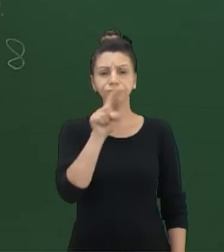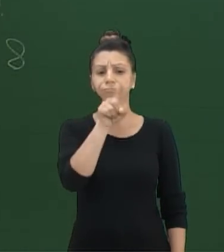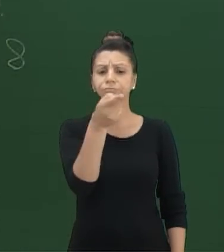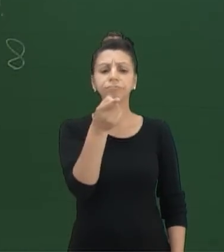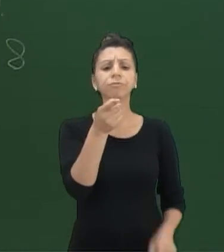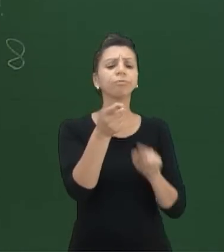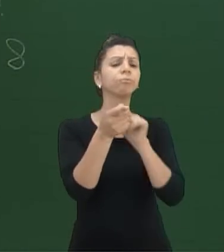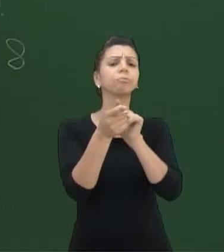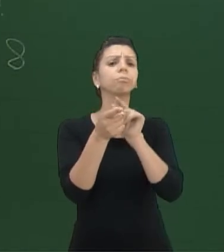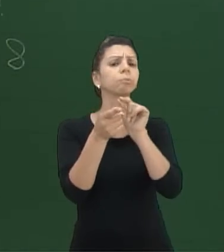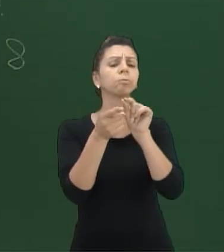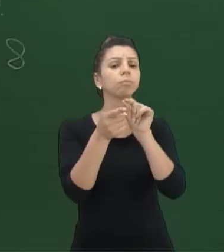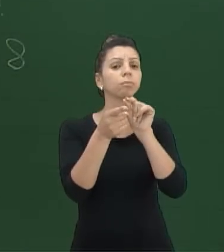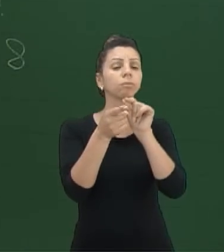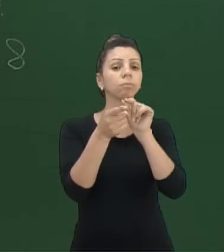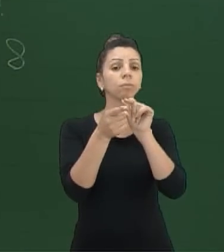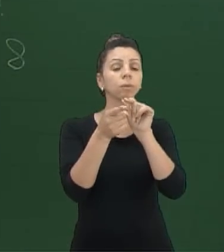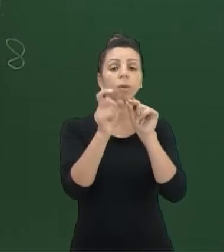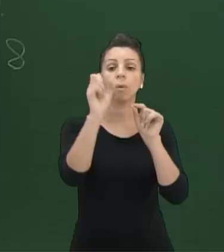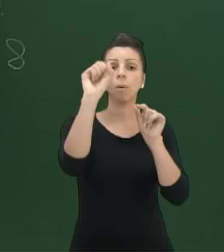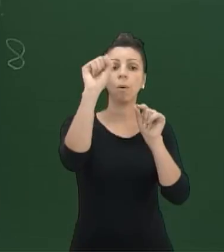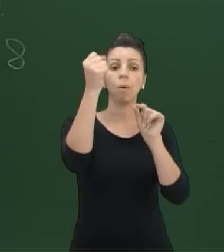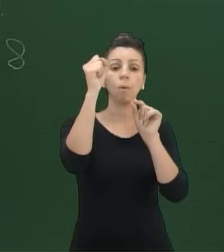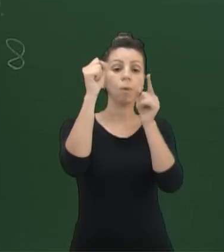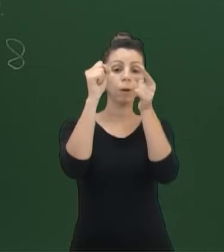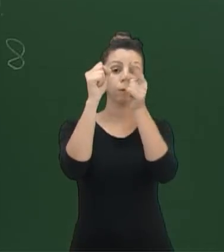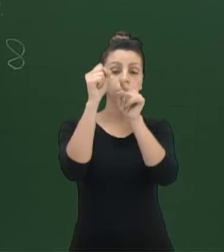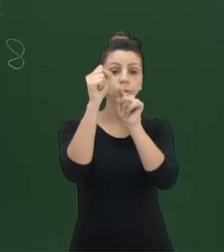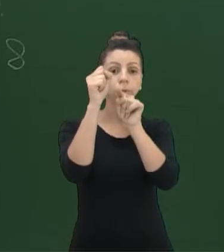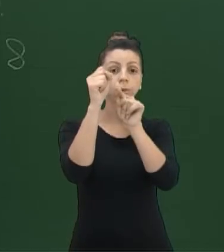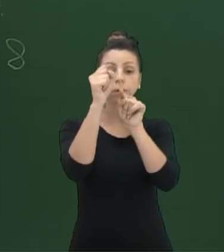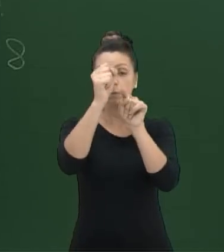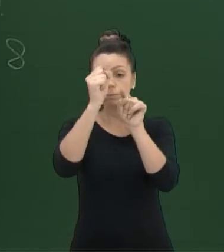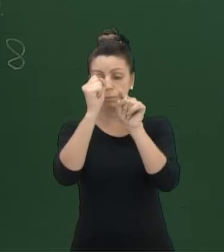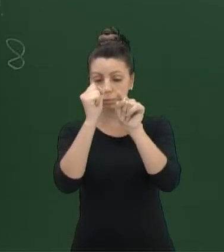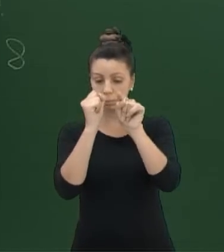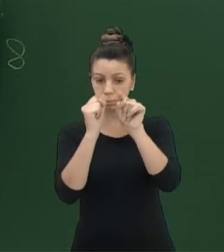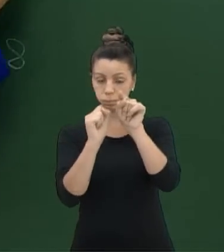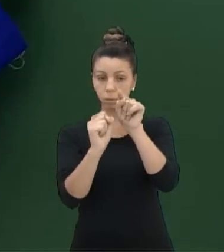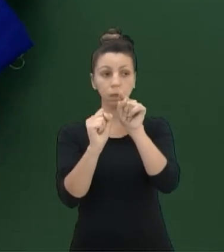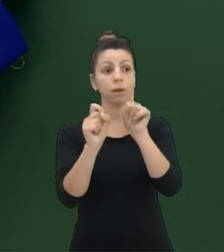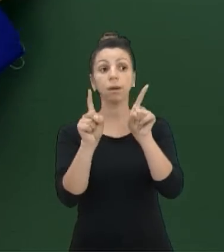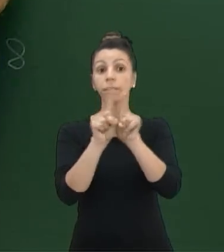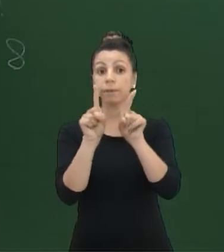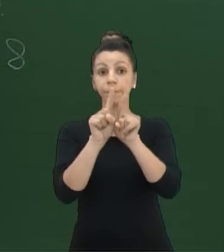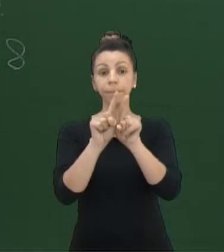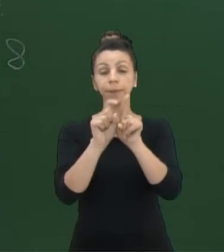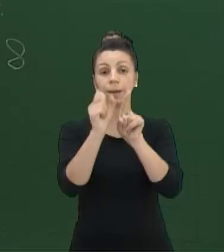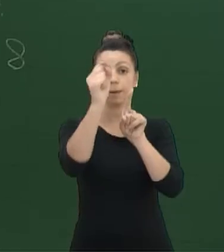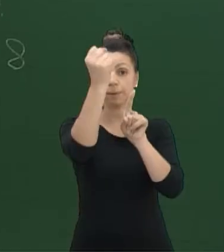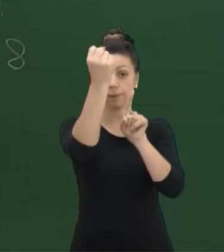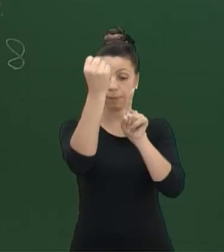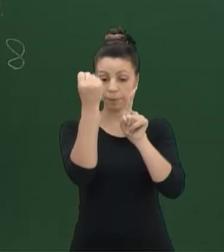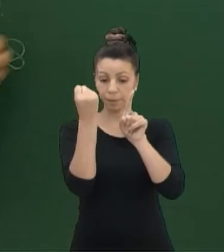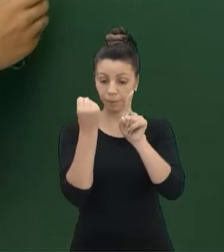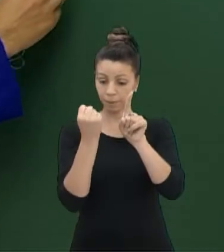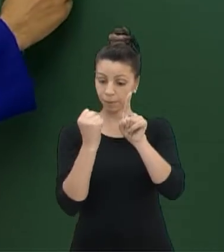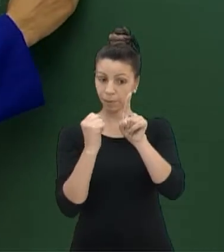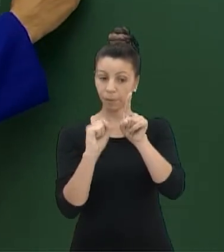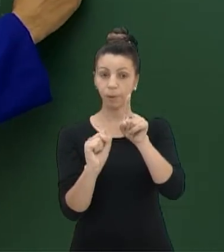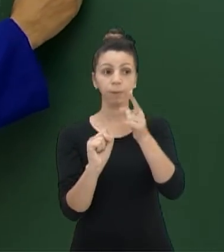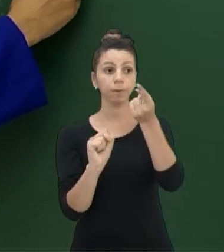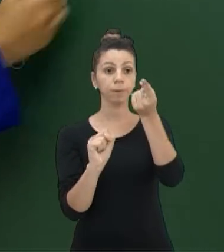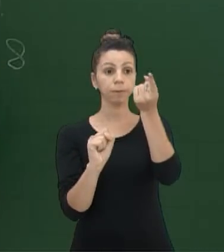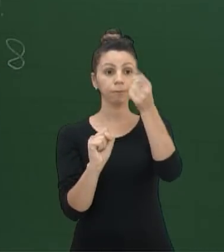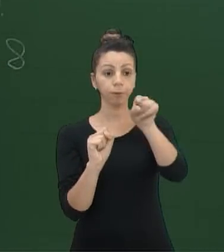Como a gente tem essa vírgula, na hora de abaixar o 8, a gente também vai ter que colocar a nossa vírgula lá na casinha dos